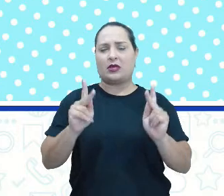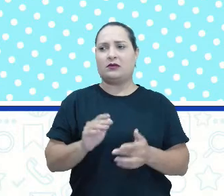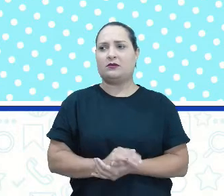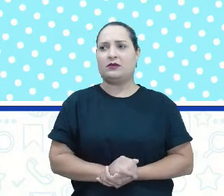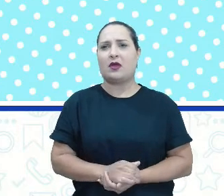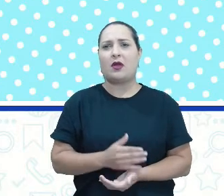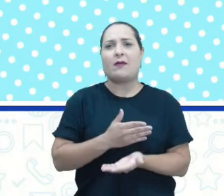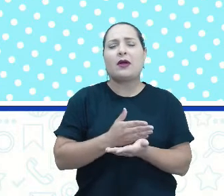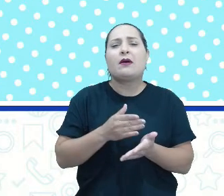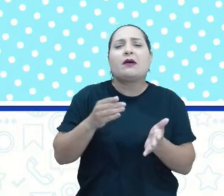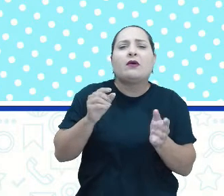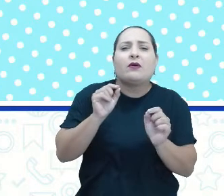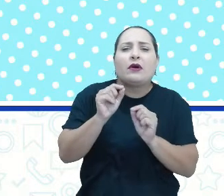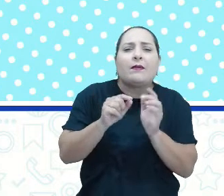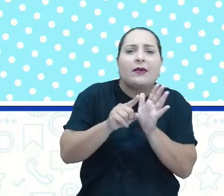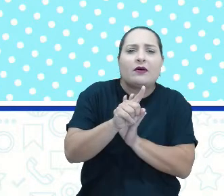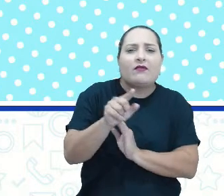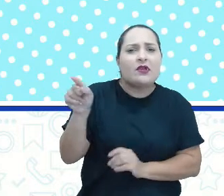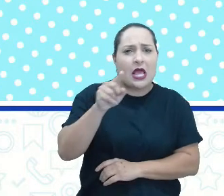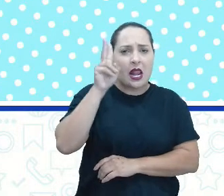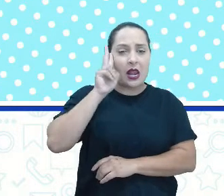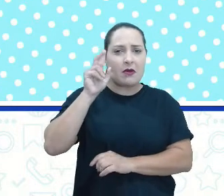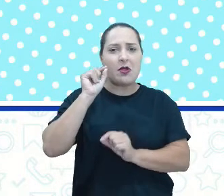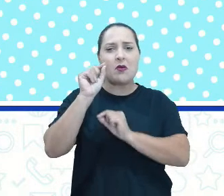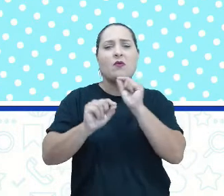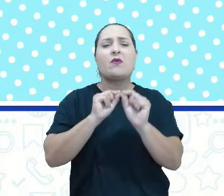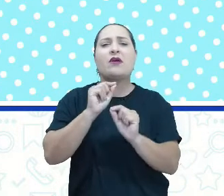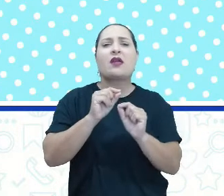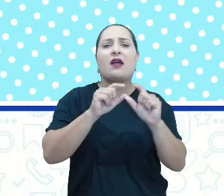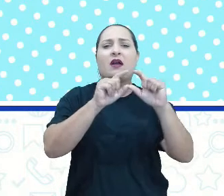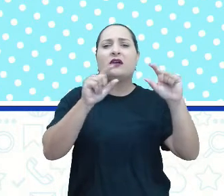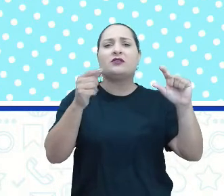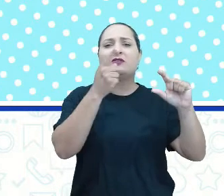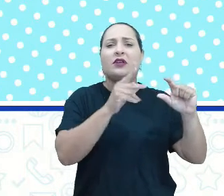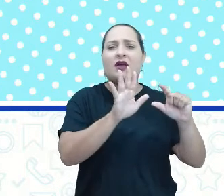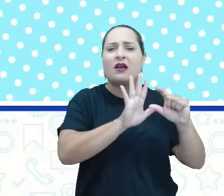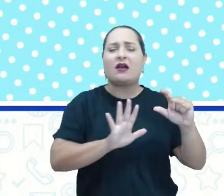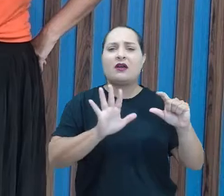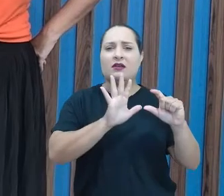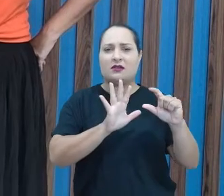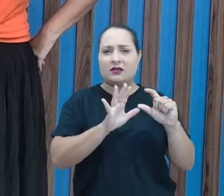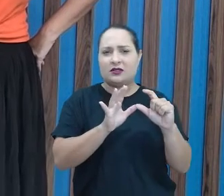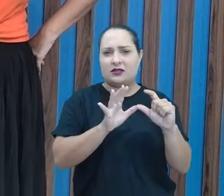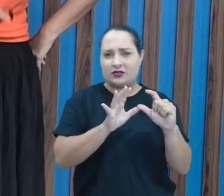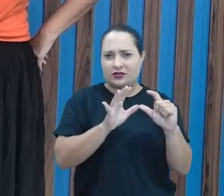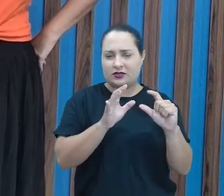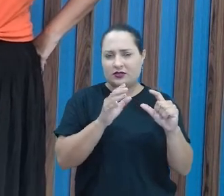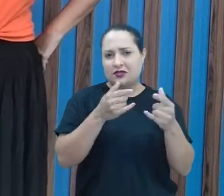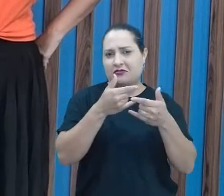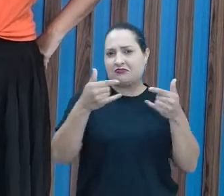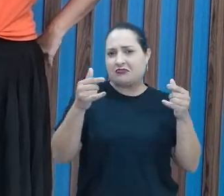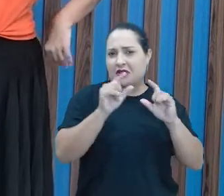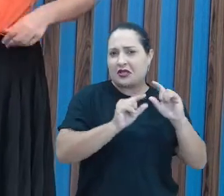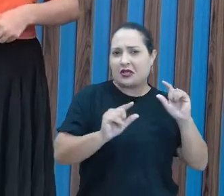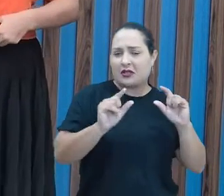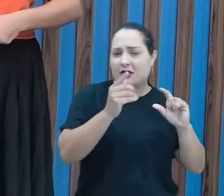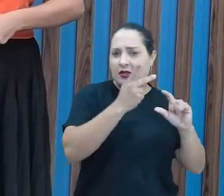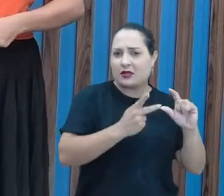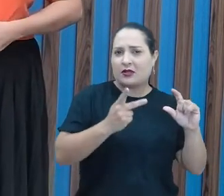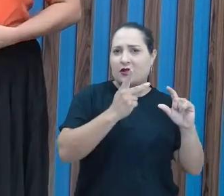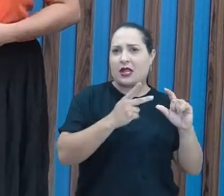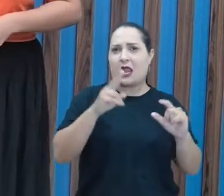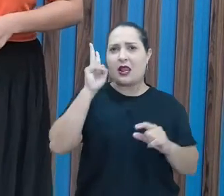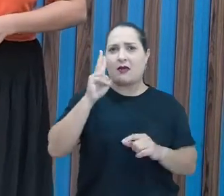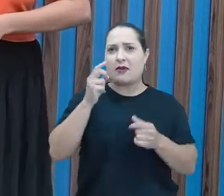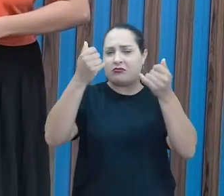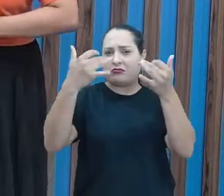começo perguntando, vocês lembram o que é charge? A gente viu charge há umas 2, 3 aulas atrás. Relembrando o que é charge, a gente tem